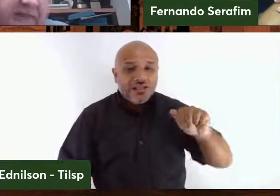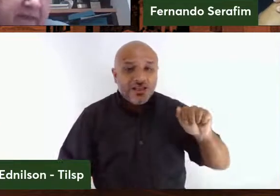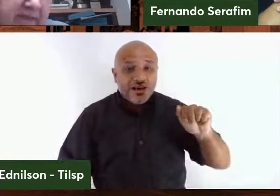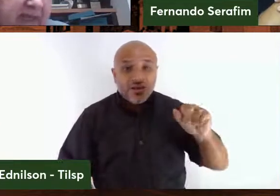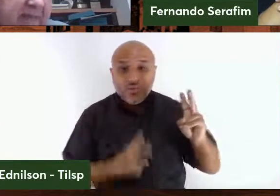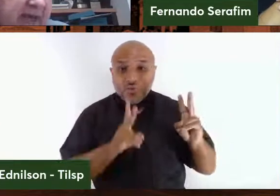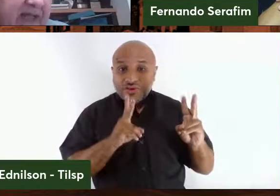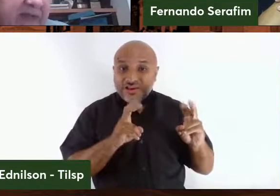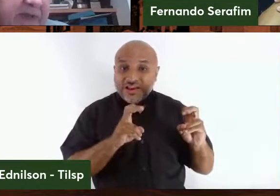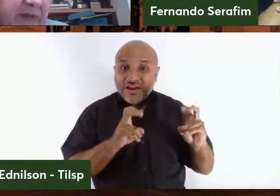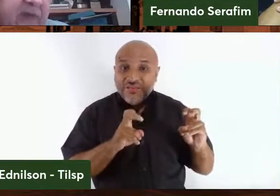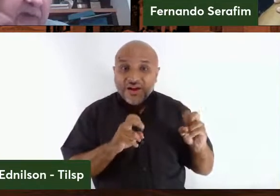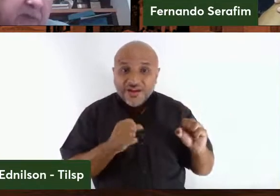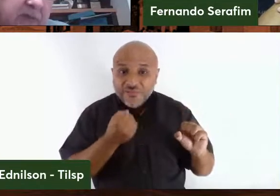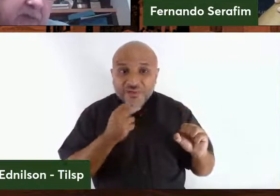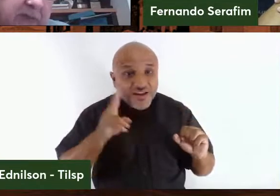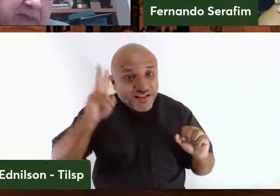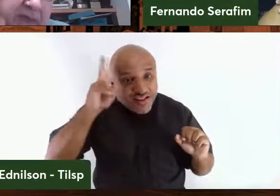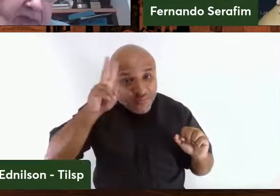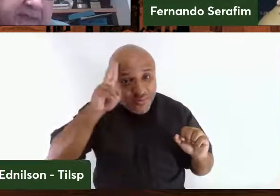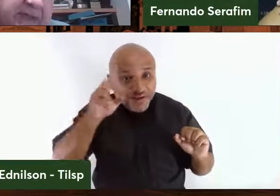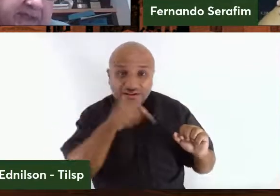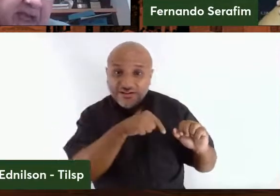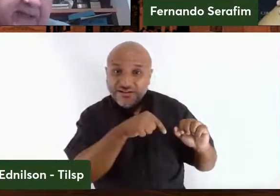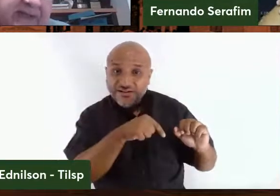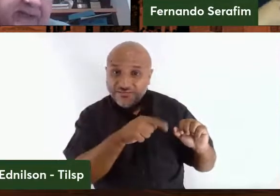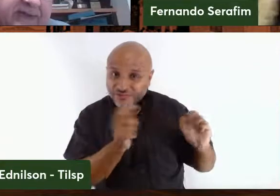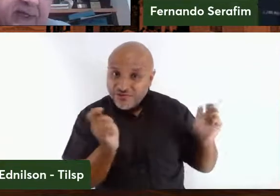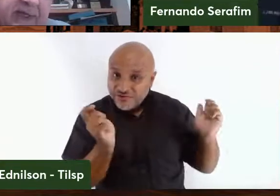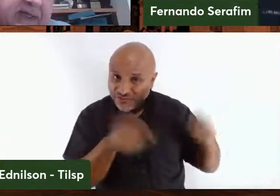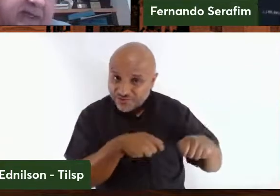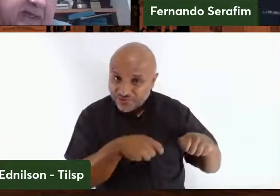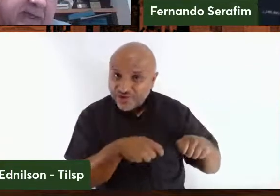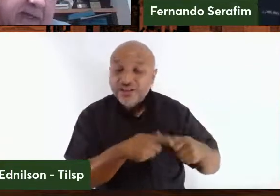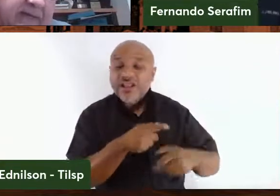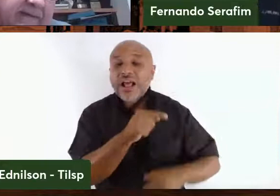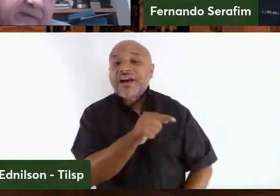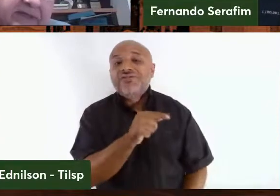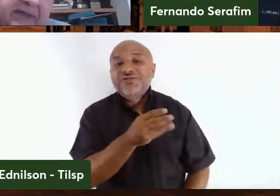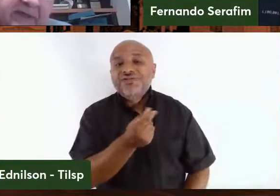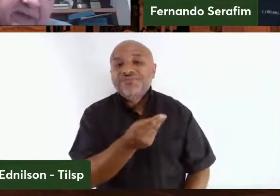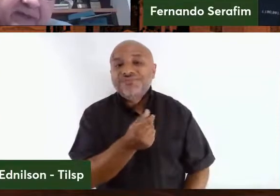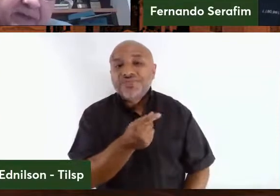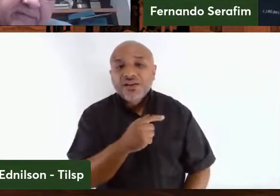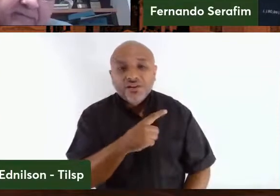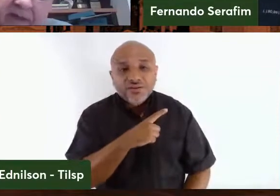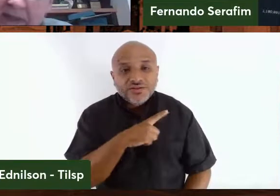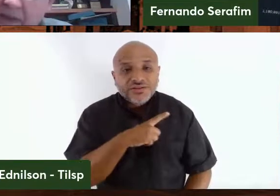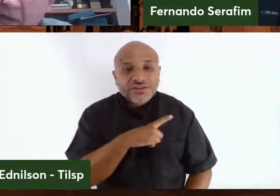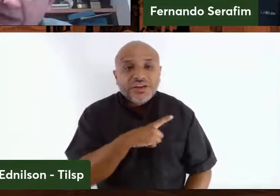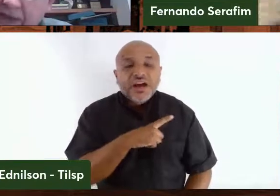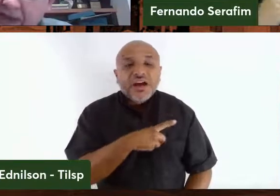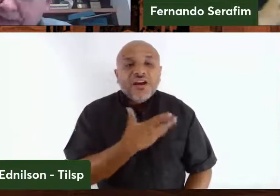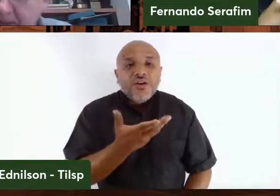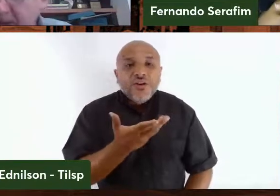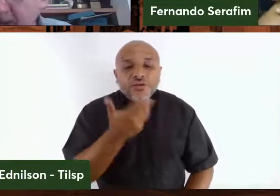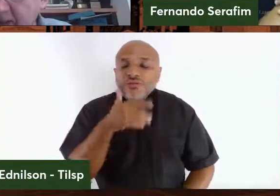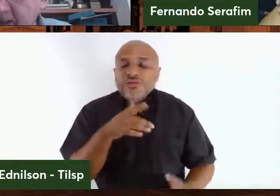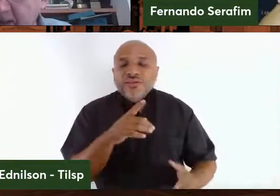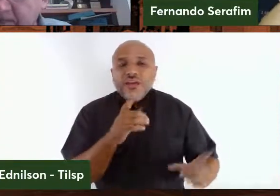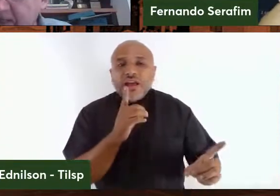você é bem lembrado, porque uma das possibilidades eu tinha, quando você